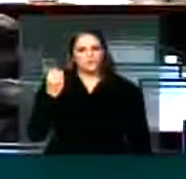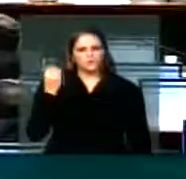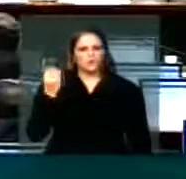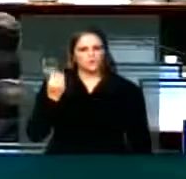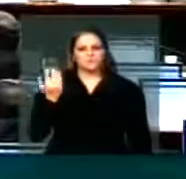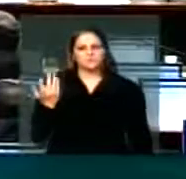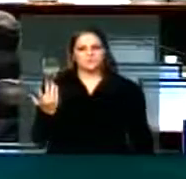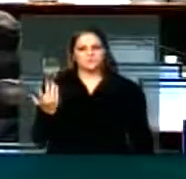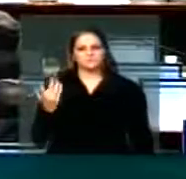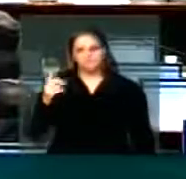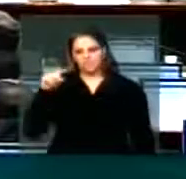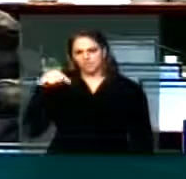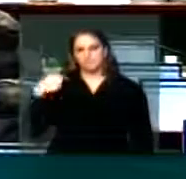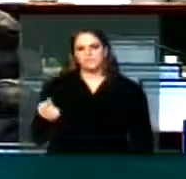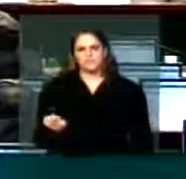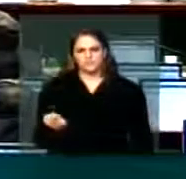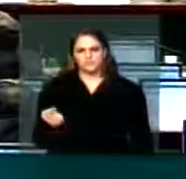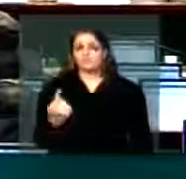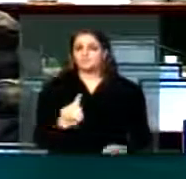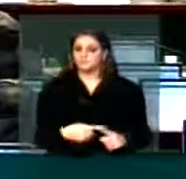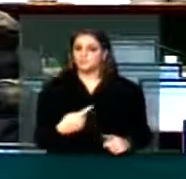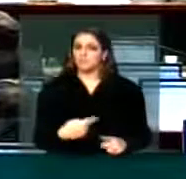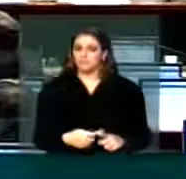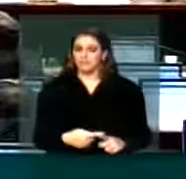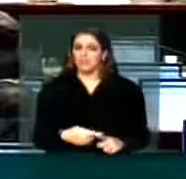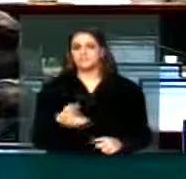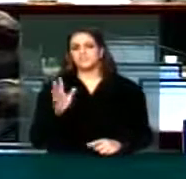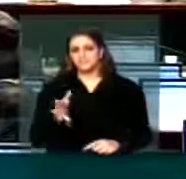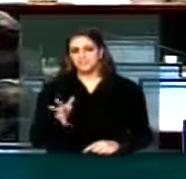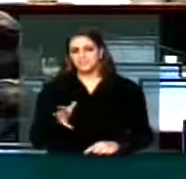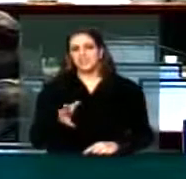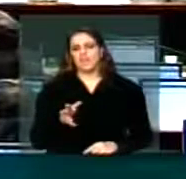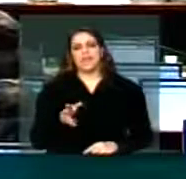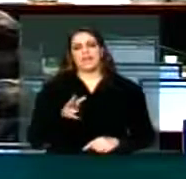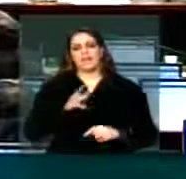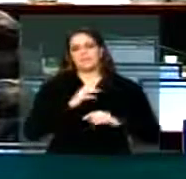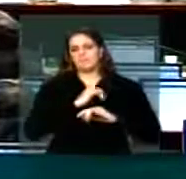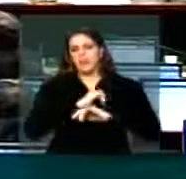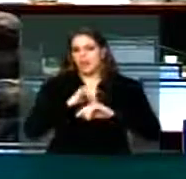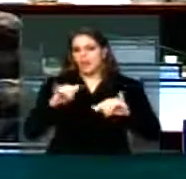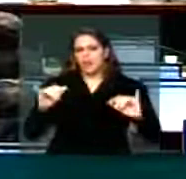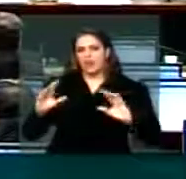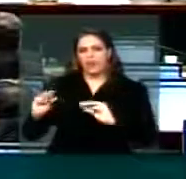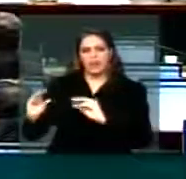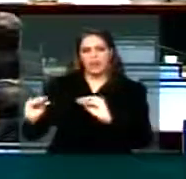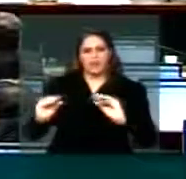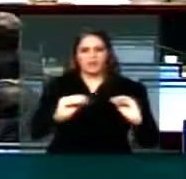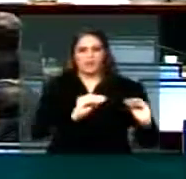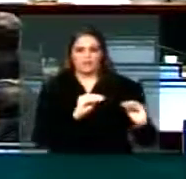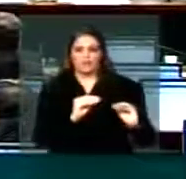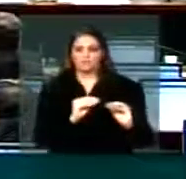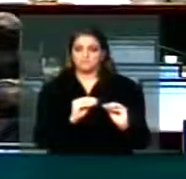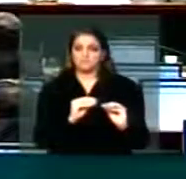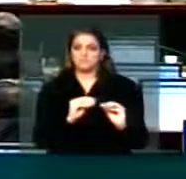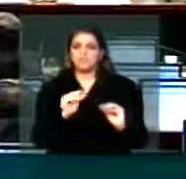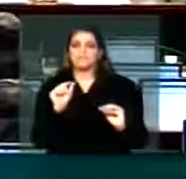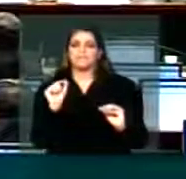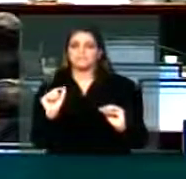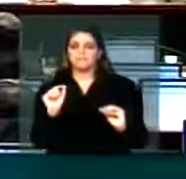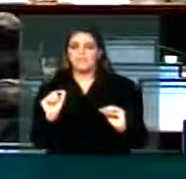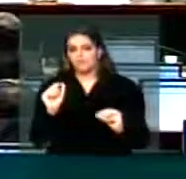será Quem fará reparação não é de ter colocado vossa excelência uma Berlinda dessa o ministério público